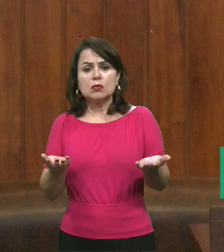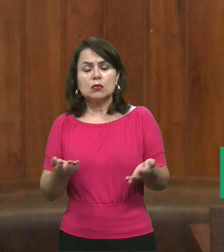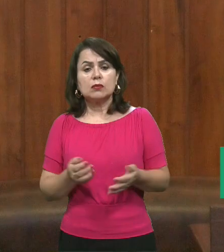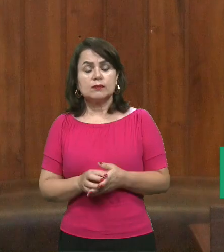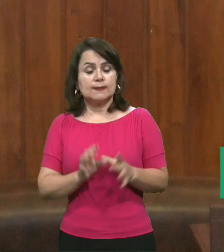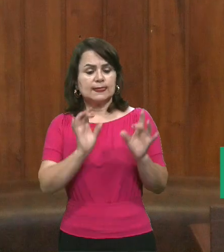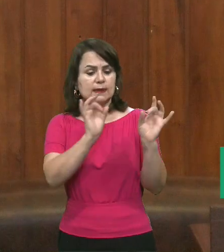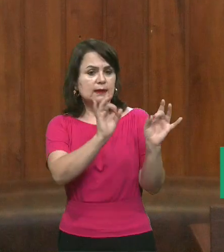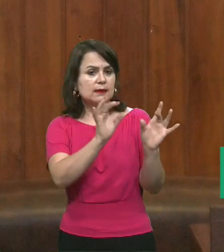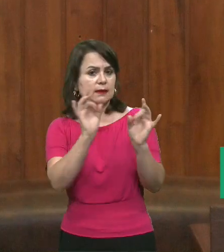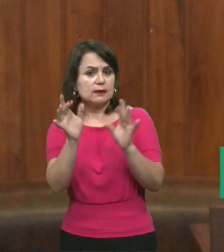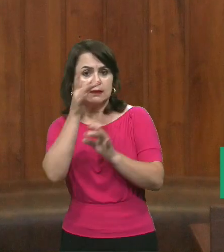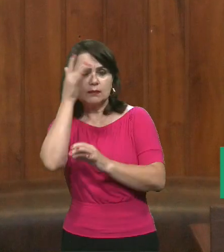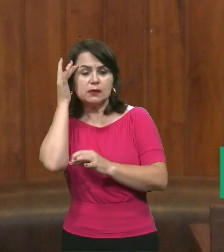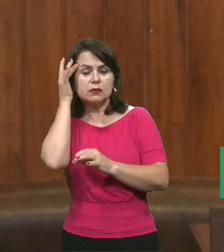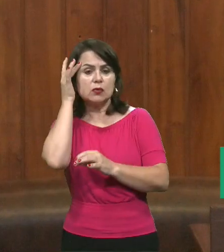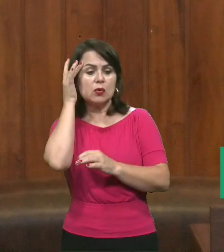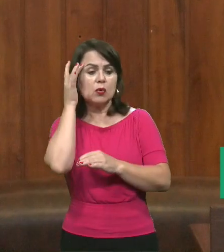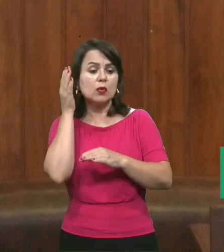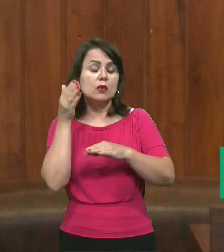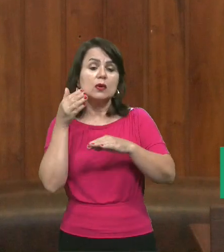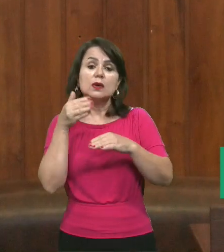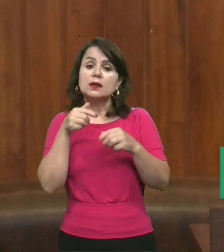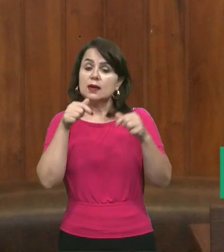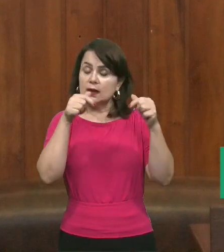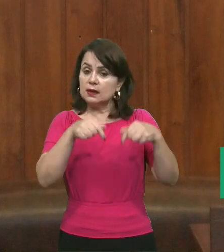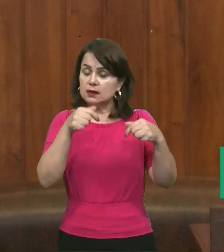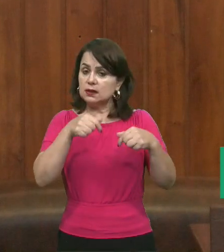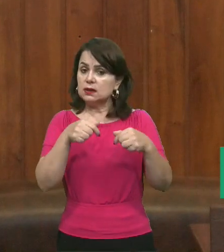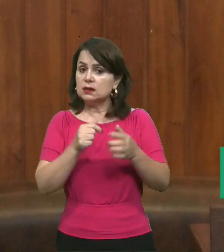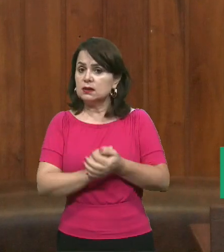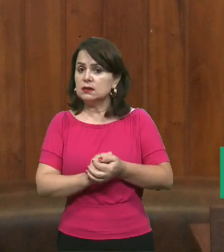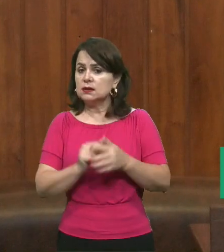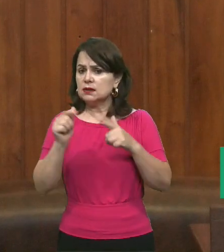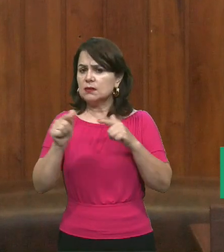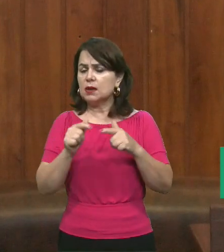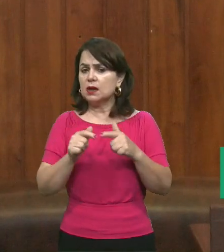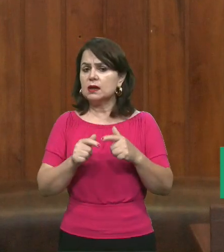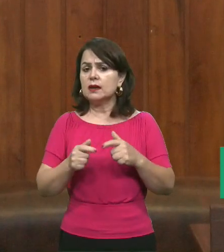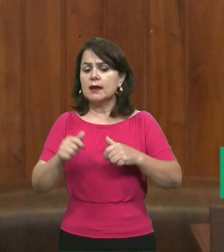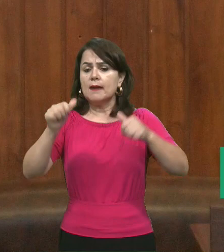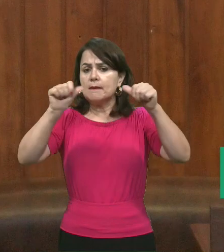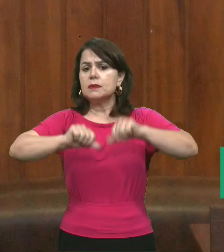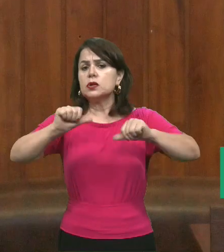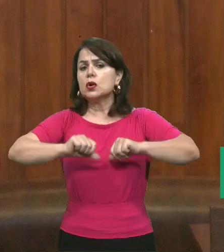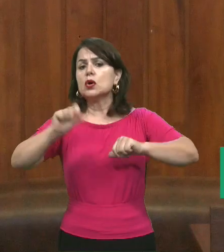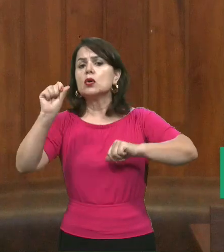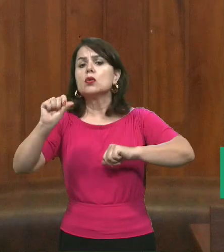Cada um que entra aqui aumenta o buraco e cada vez fica mais cara a conta para os